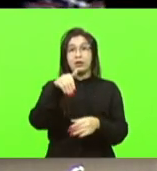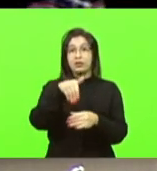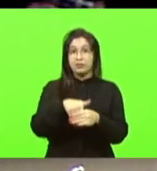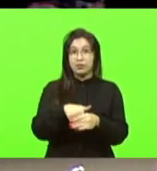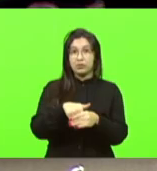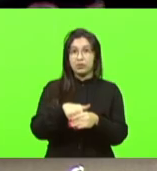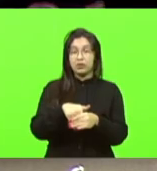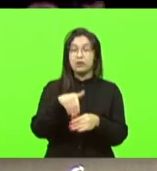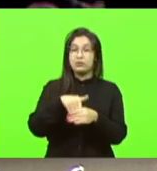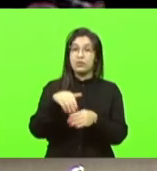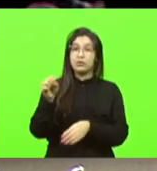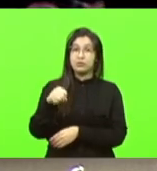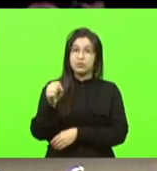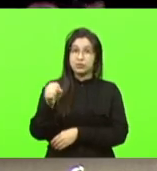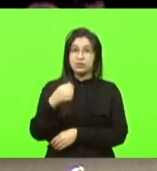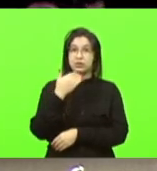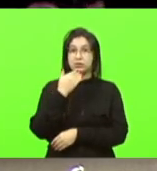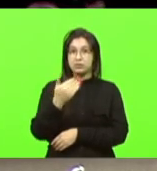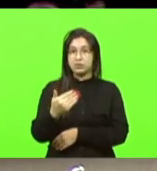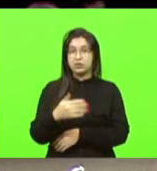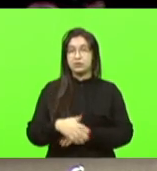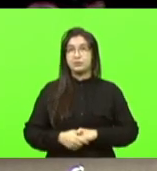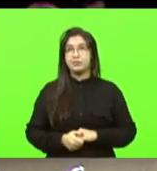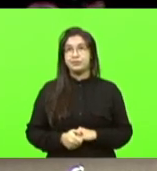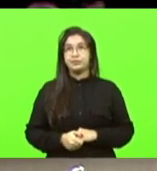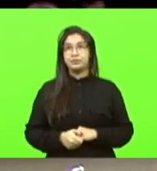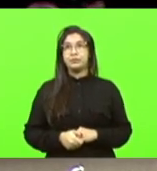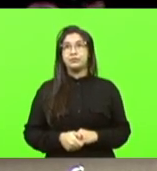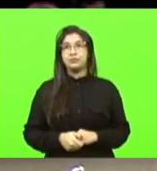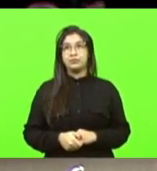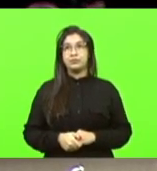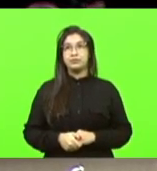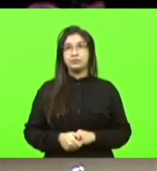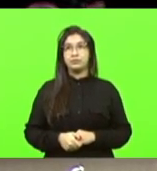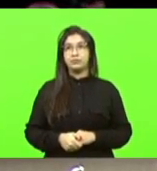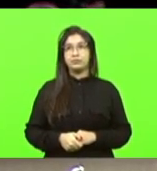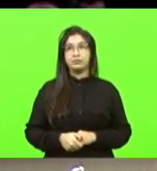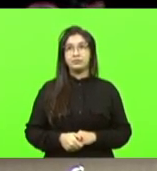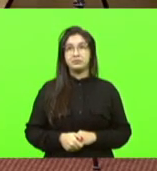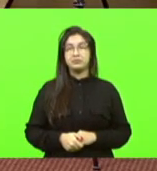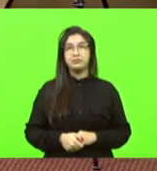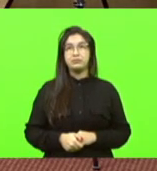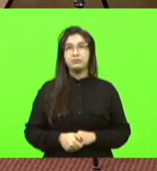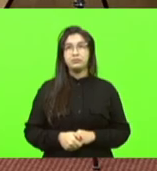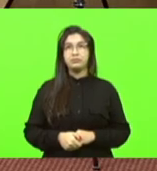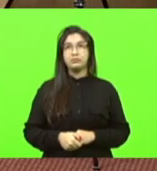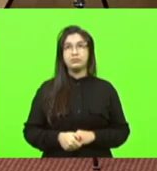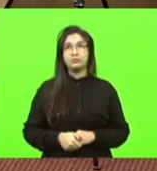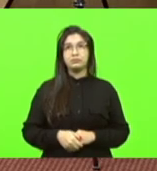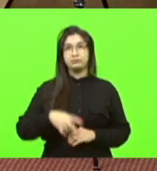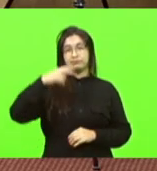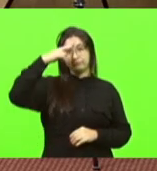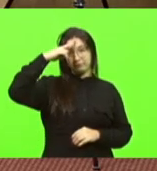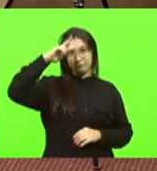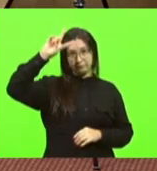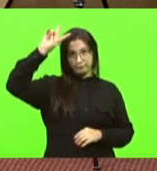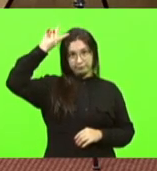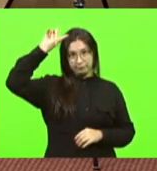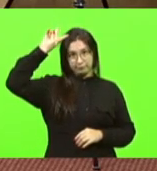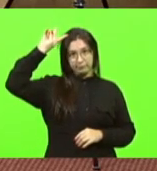voltando sim a esse requerimento com a palavra o deputado Dr Vicente caropreso